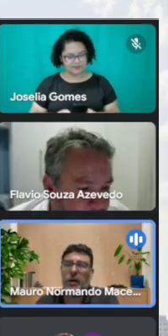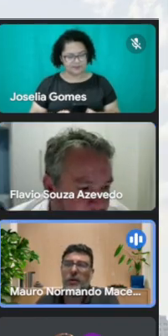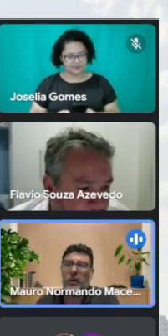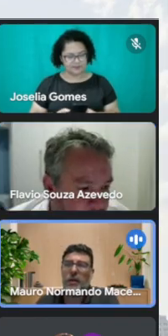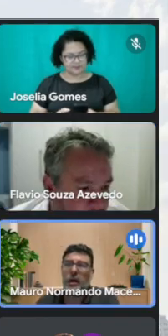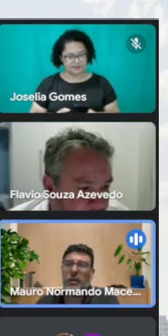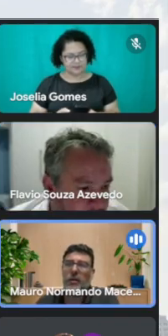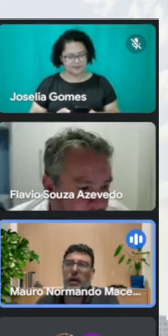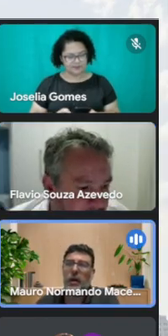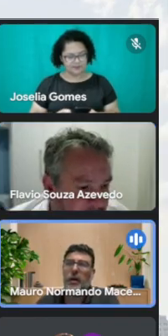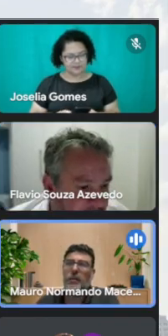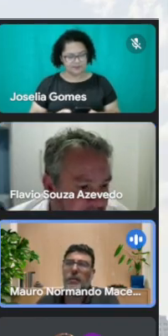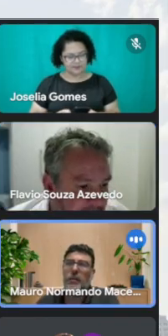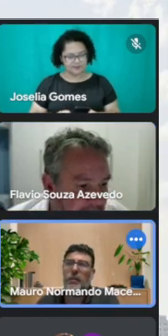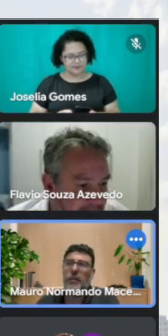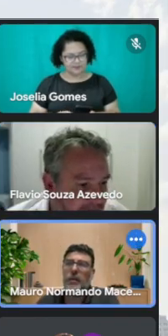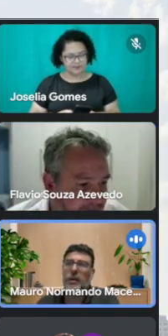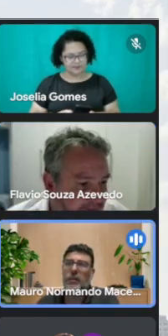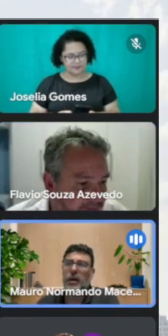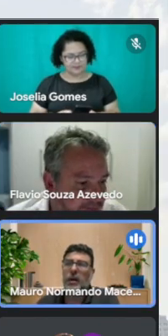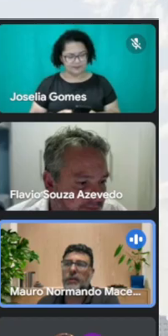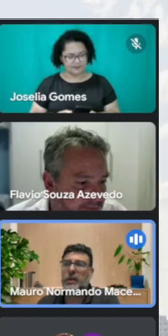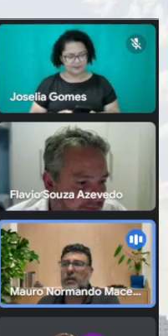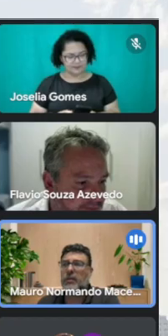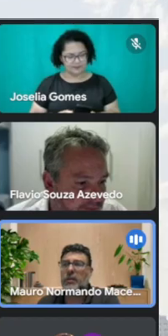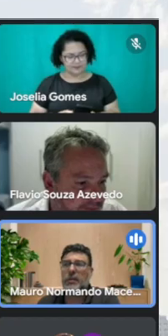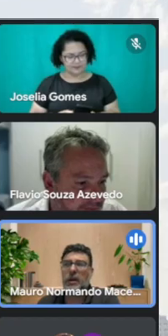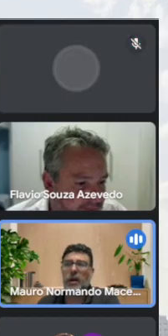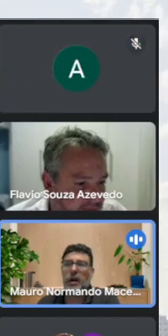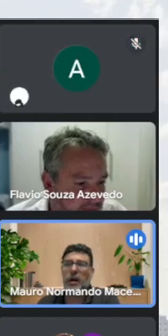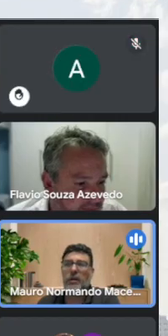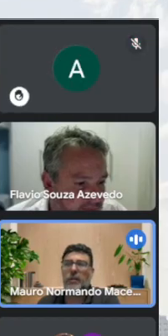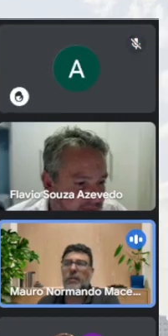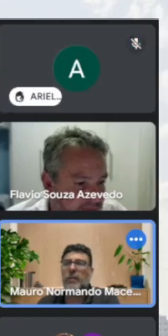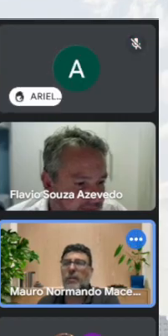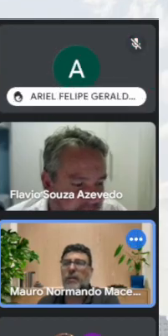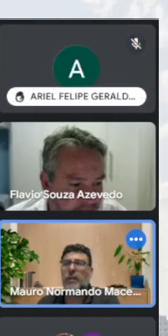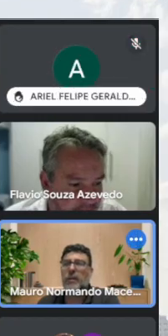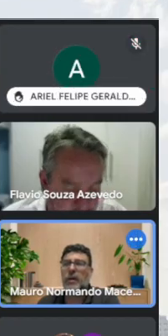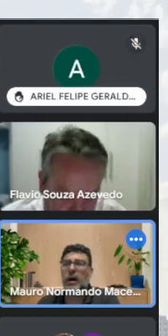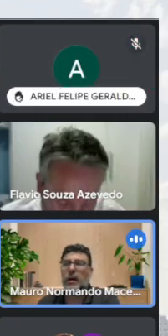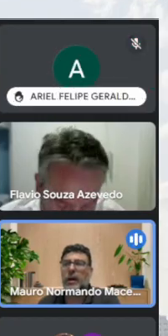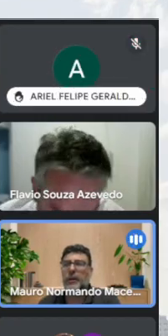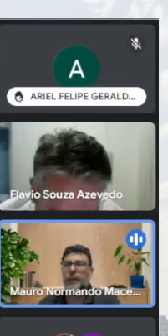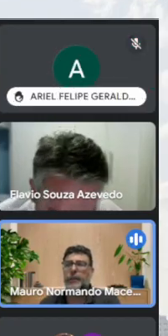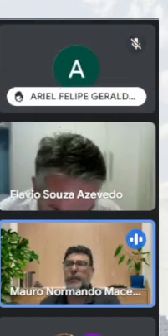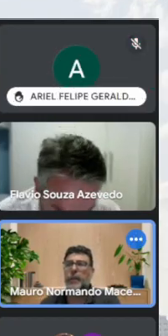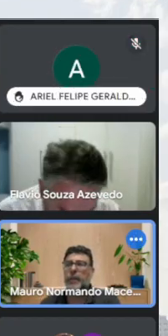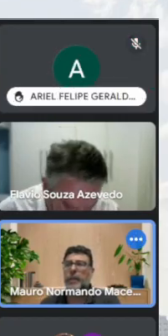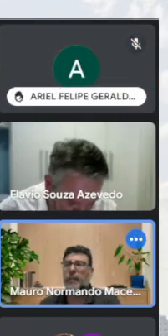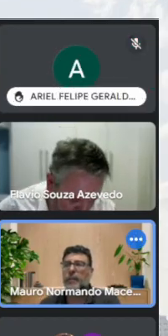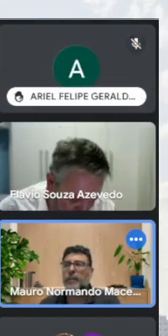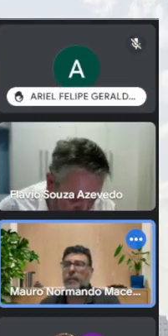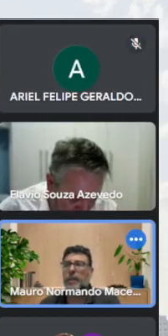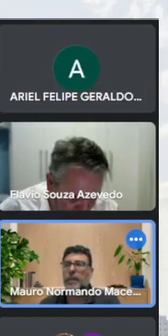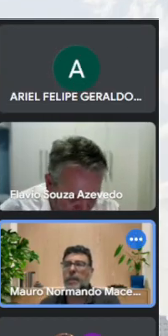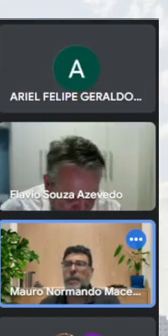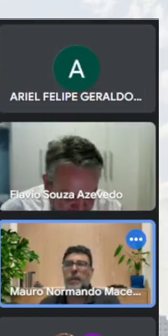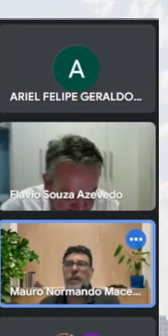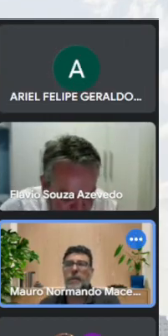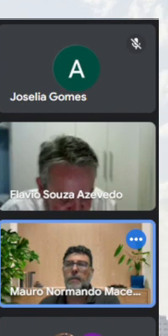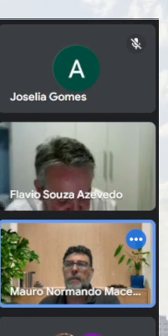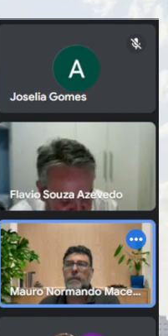Deixa eu ver aqui se tem mais alguém. Mais alguém queria fazer algum comentário? Ariel.